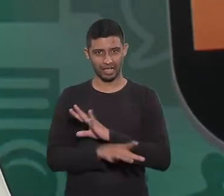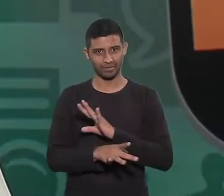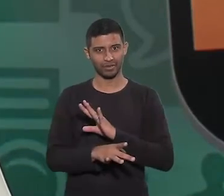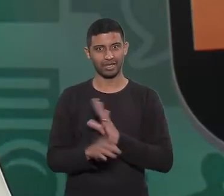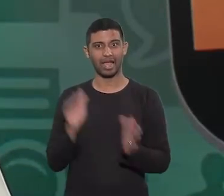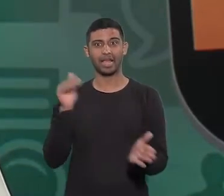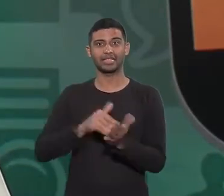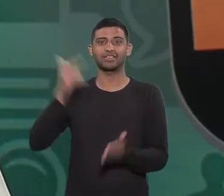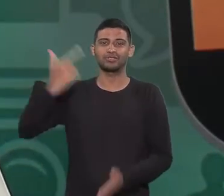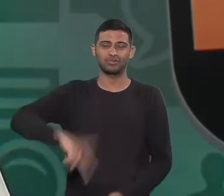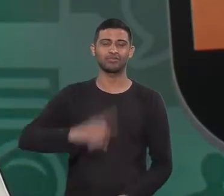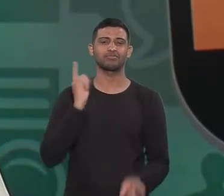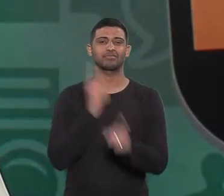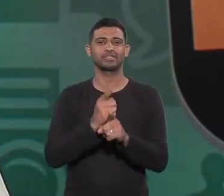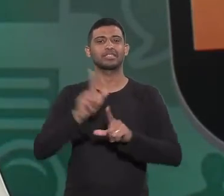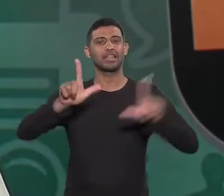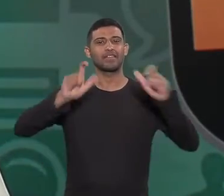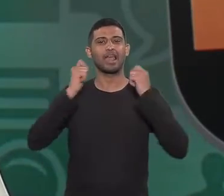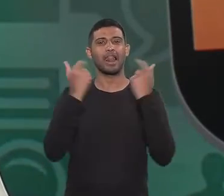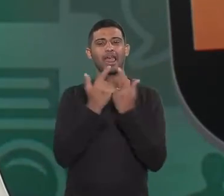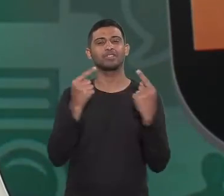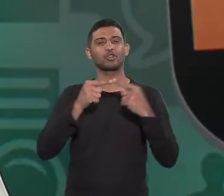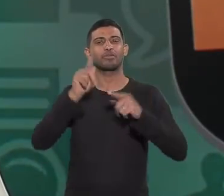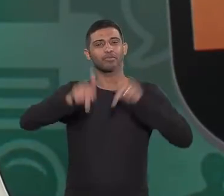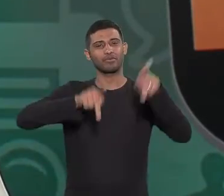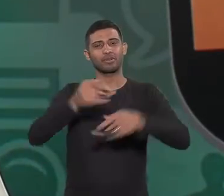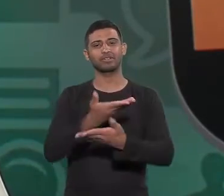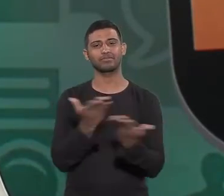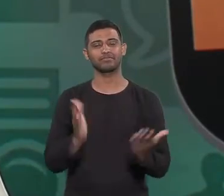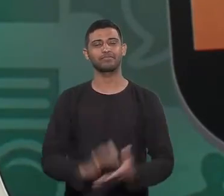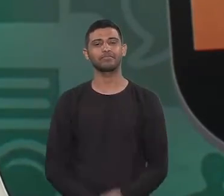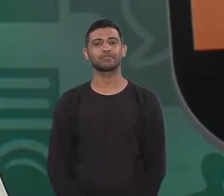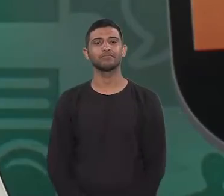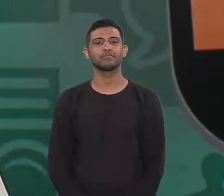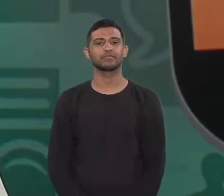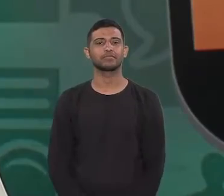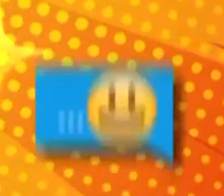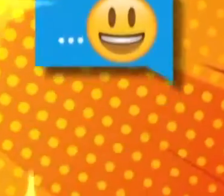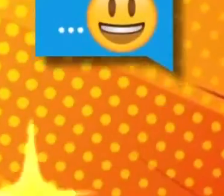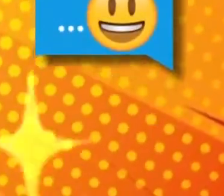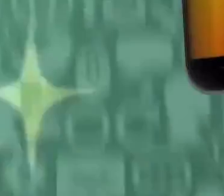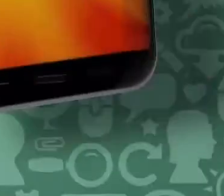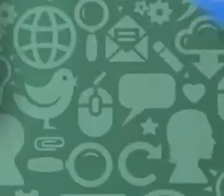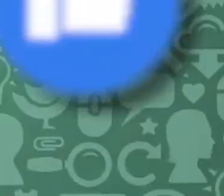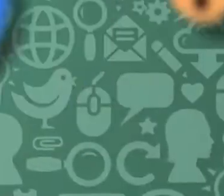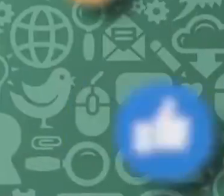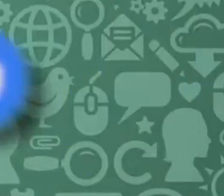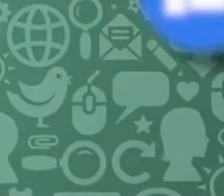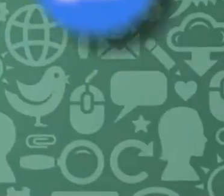www.alerj.rj.gov.br. O Papo de Juventude fica por aqui. Até a próxima. TV Alerj, o canal do povo.